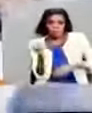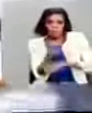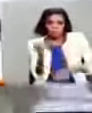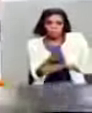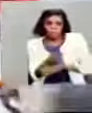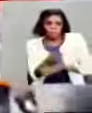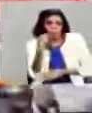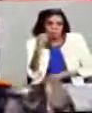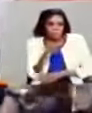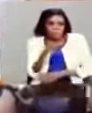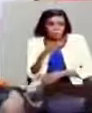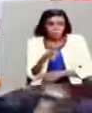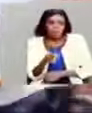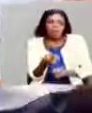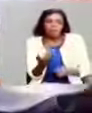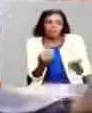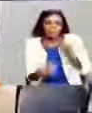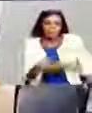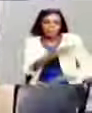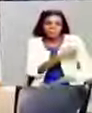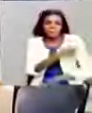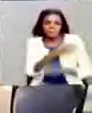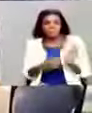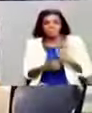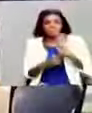ali passavam. Com estas imagens, pelo